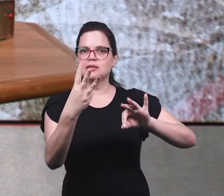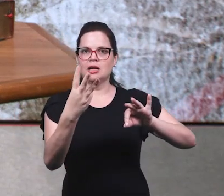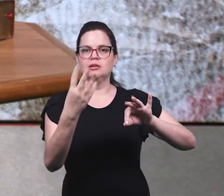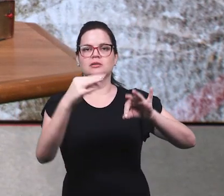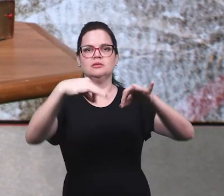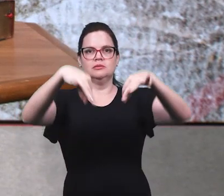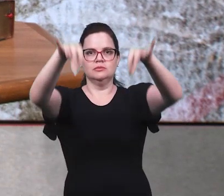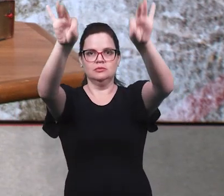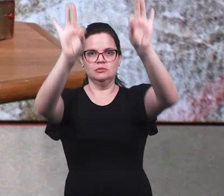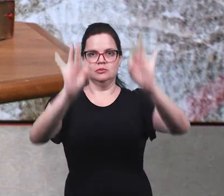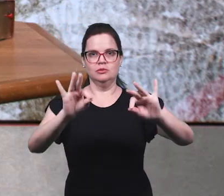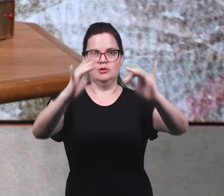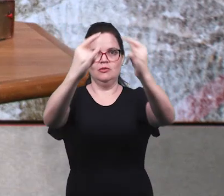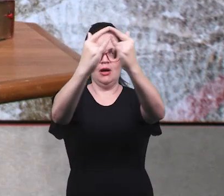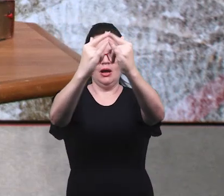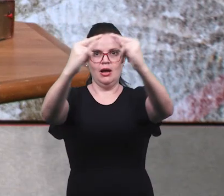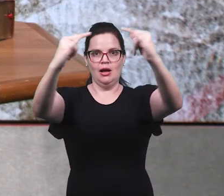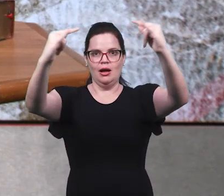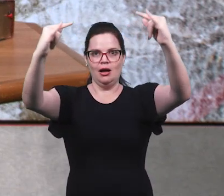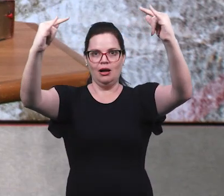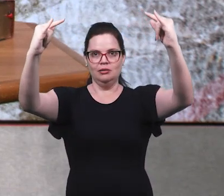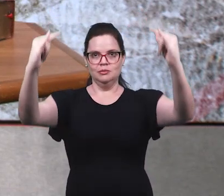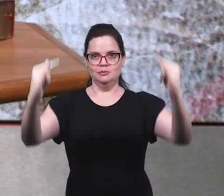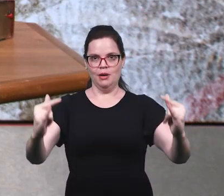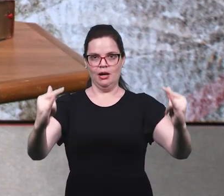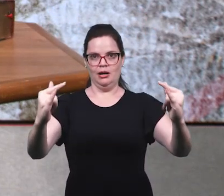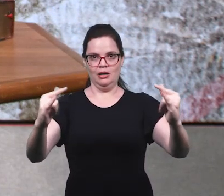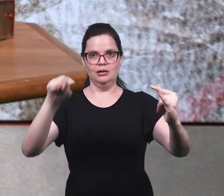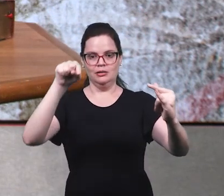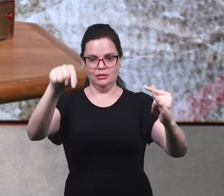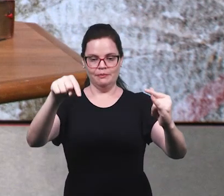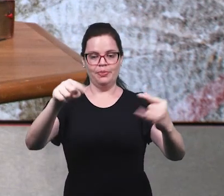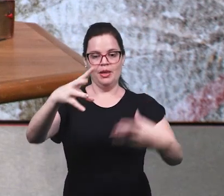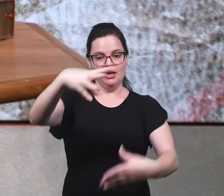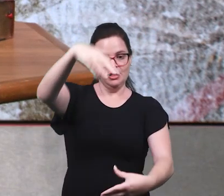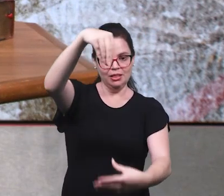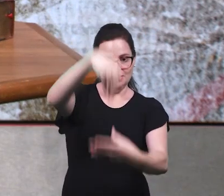ali dentro do véu. E este véu vos fará